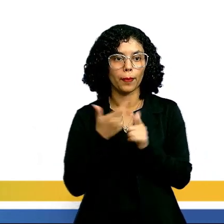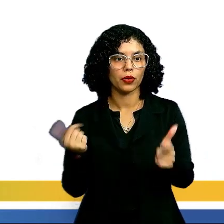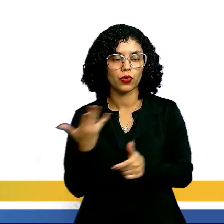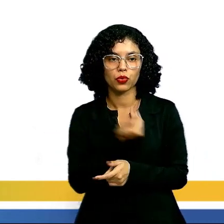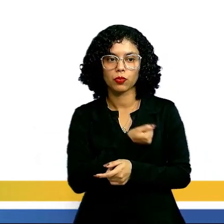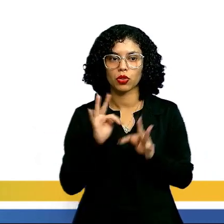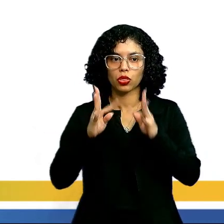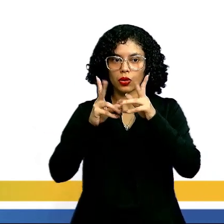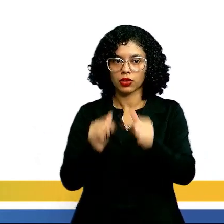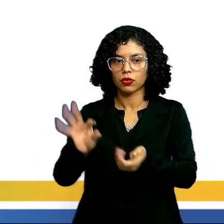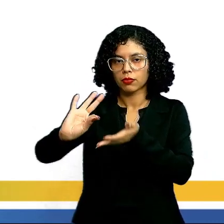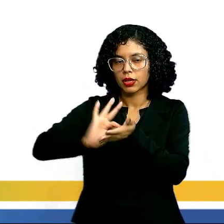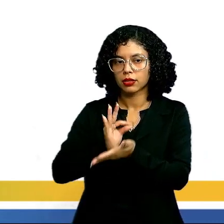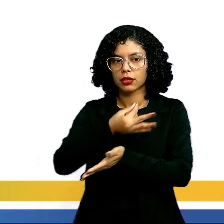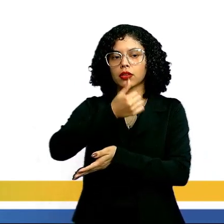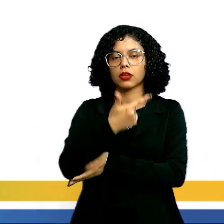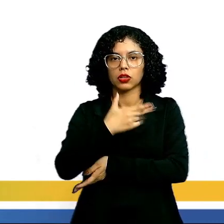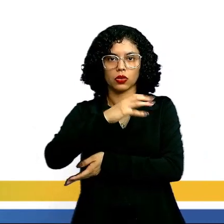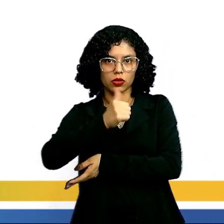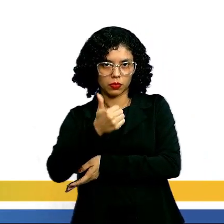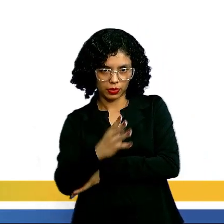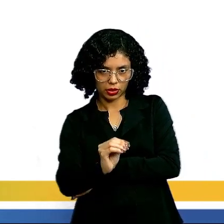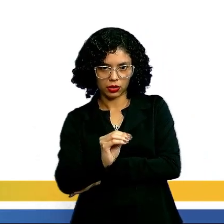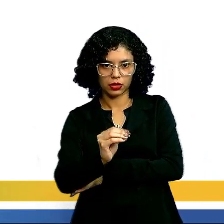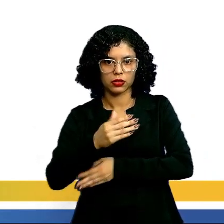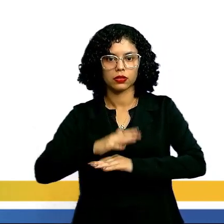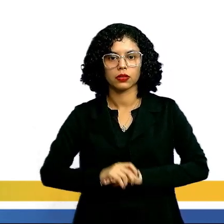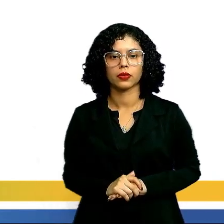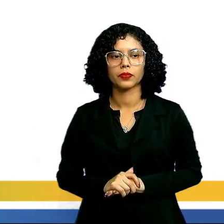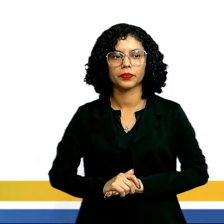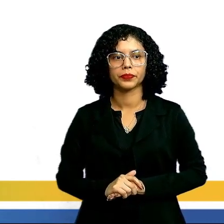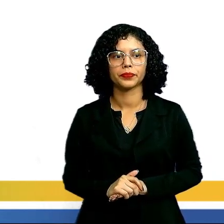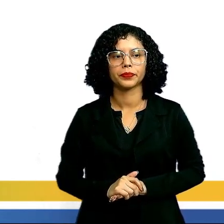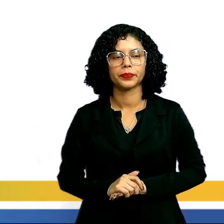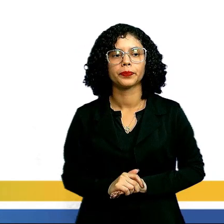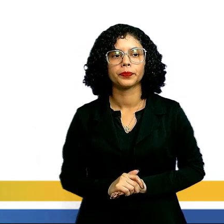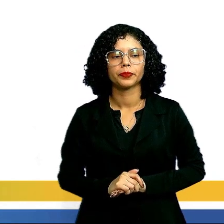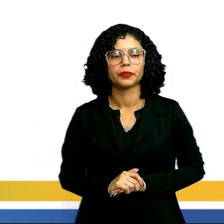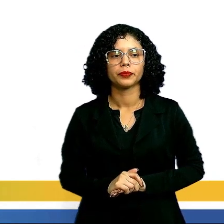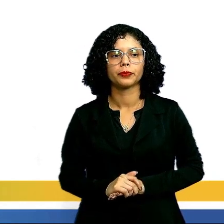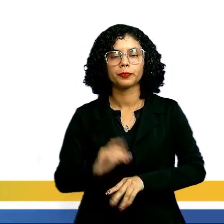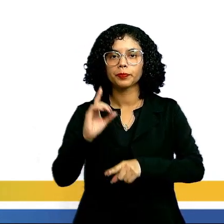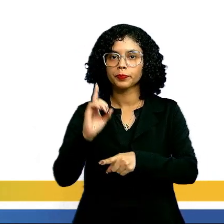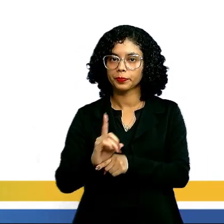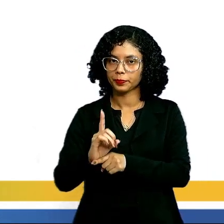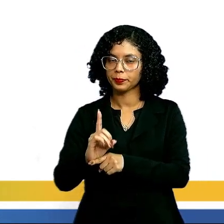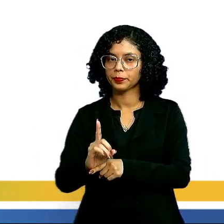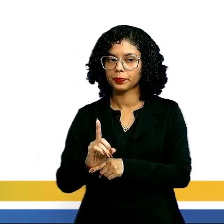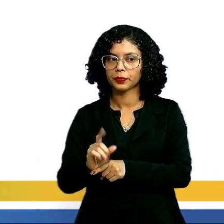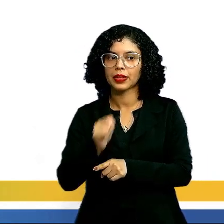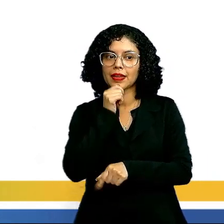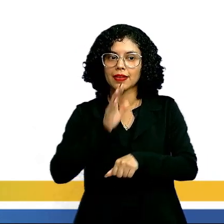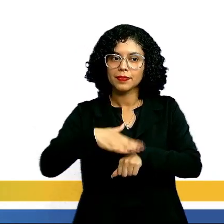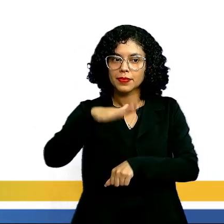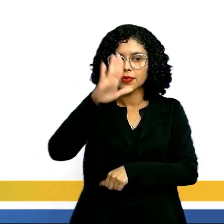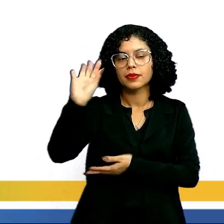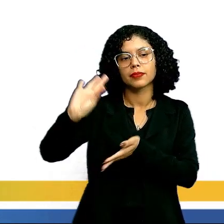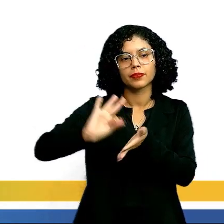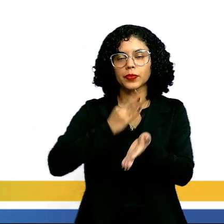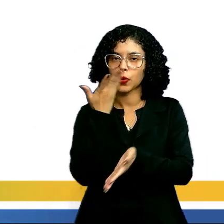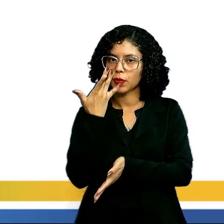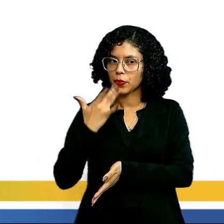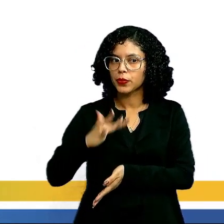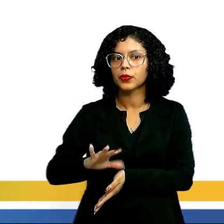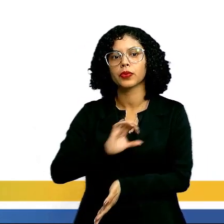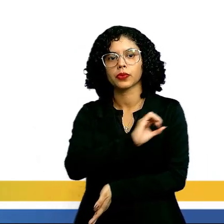Aumentou o número total de matrículas a partir de 2010? Há mais